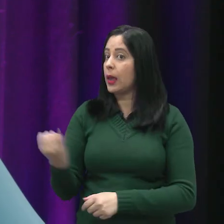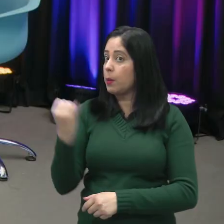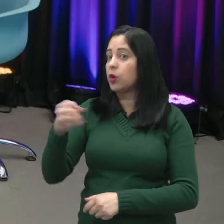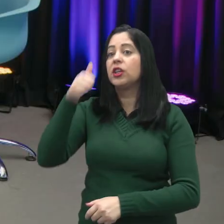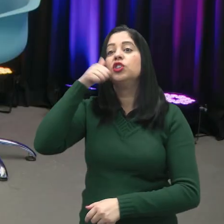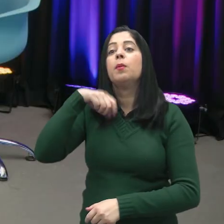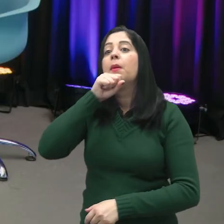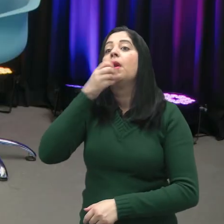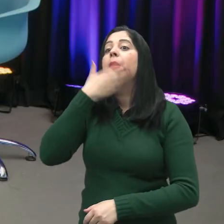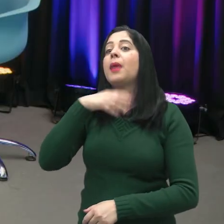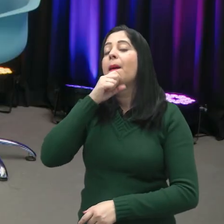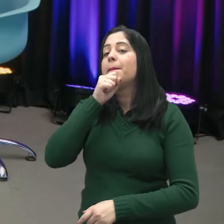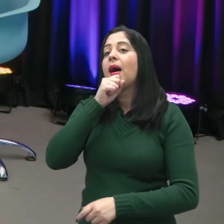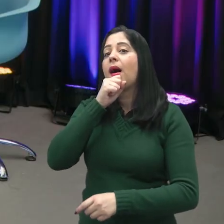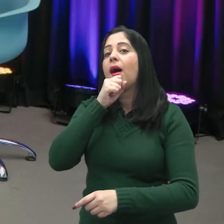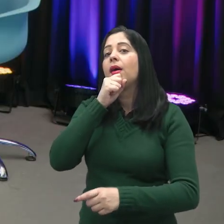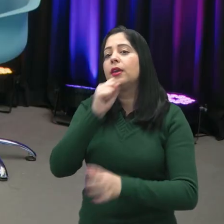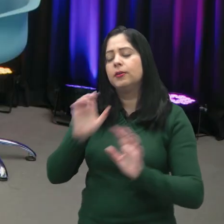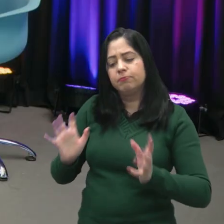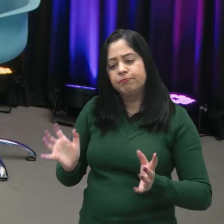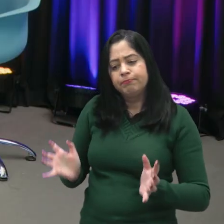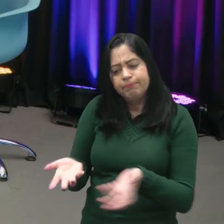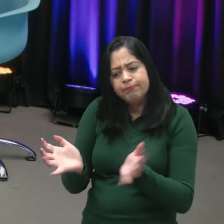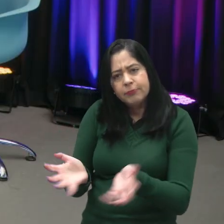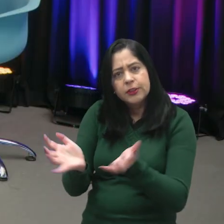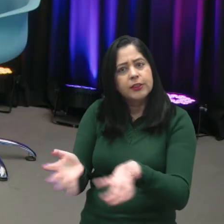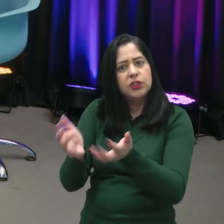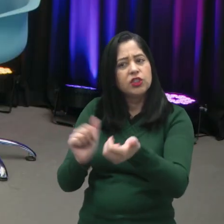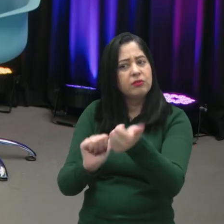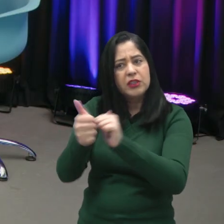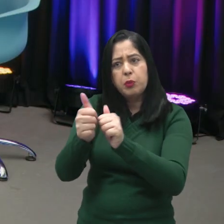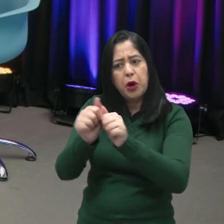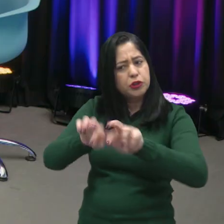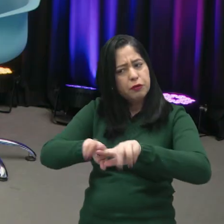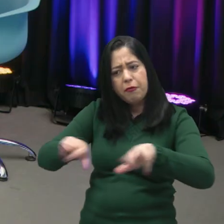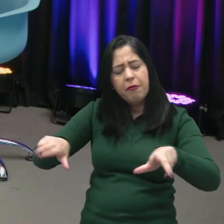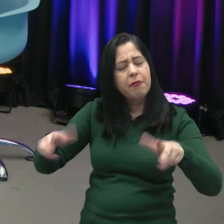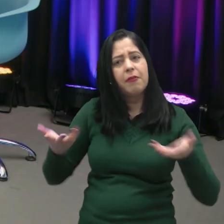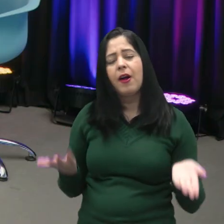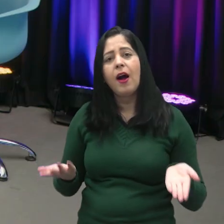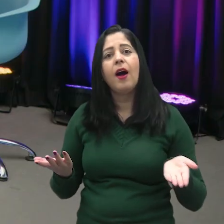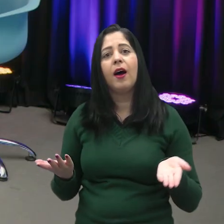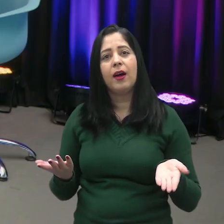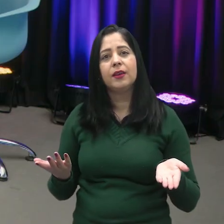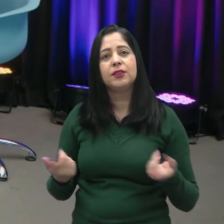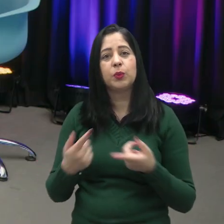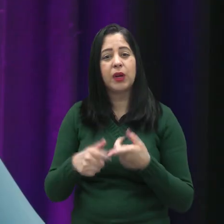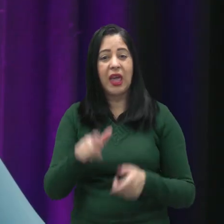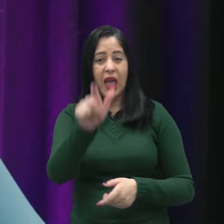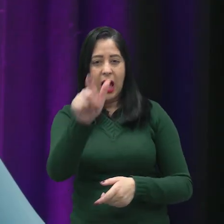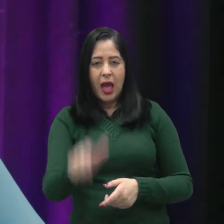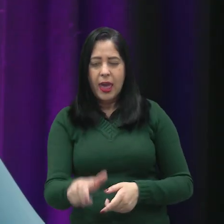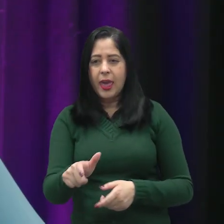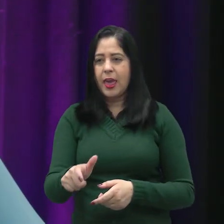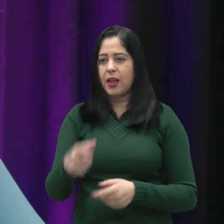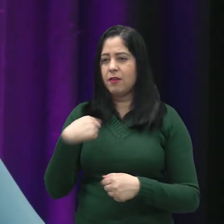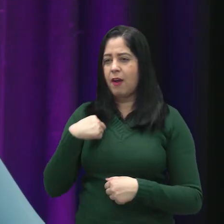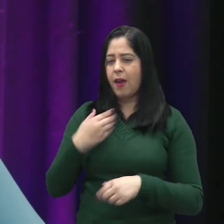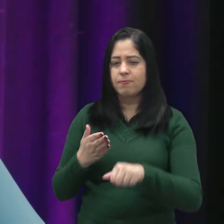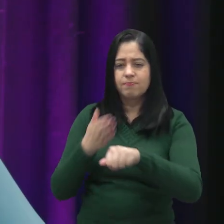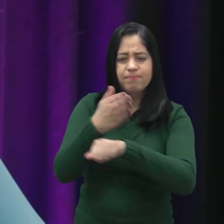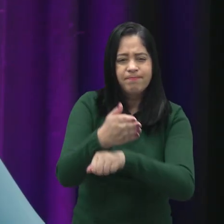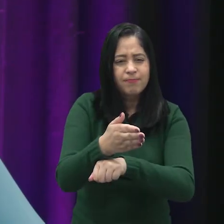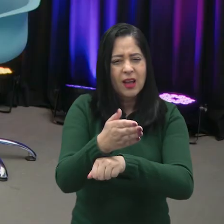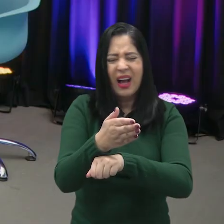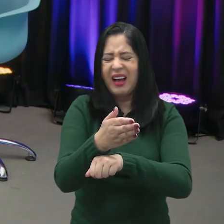número de possibilidades de atividade, né? Porque Exatamente. nessa questão ele vai se desafiando, vai vendo onde ele